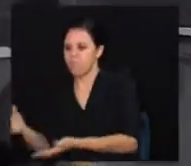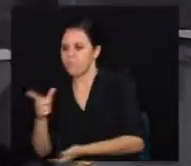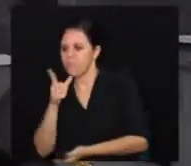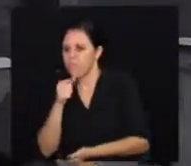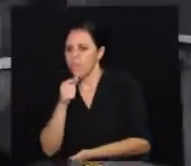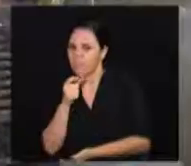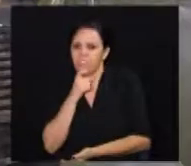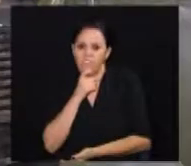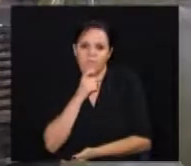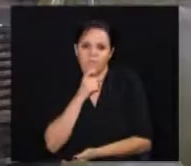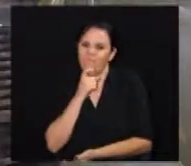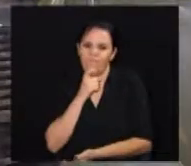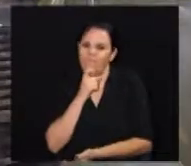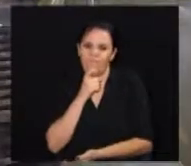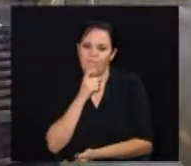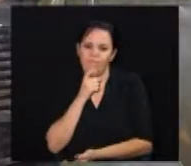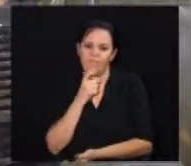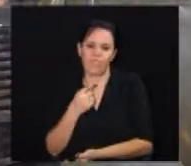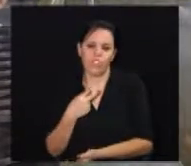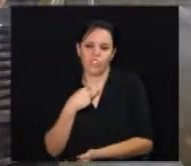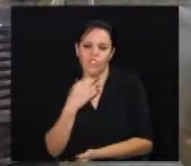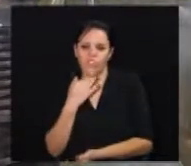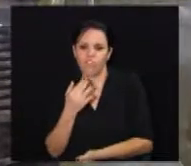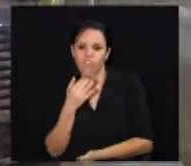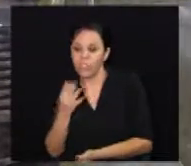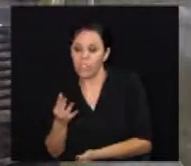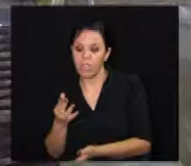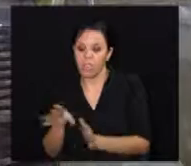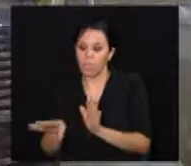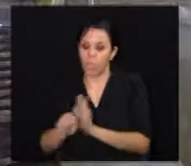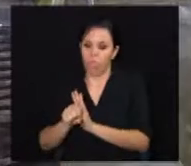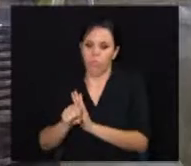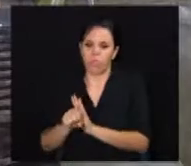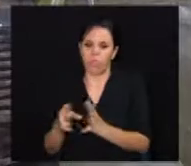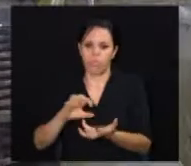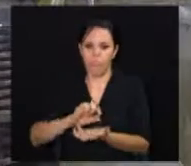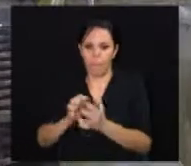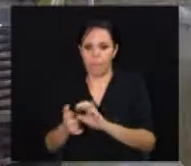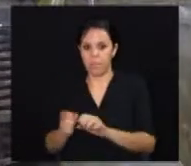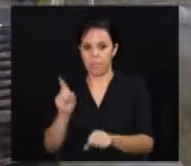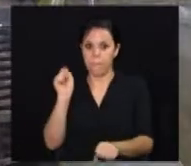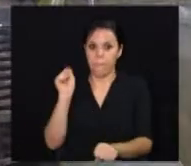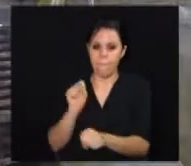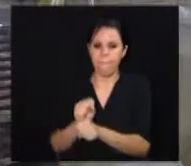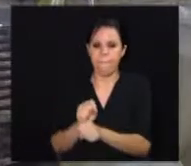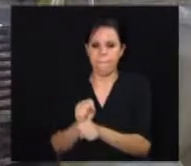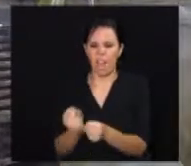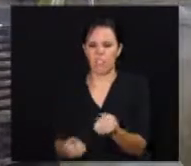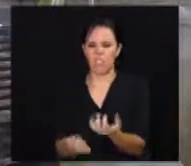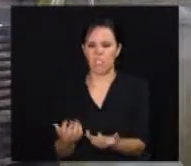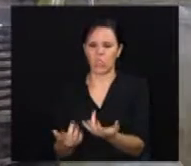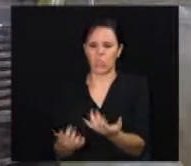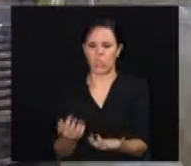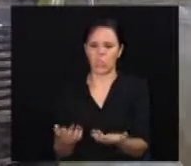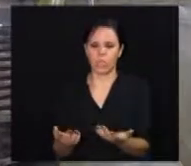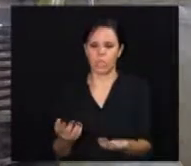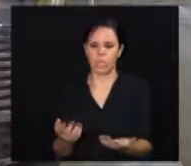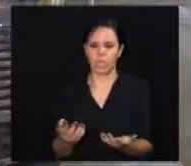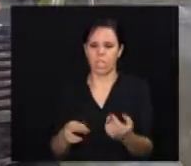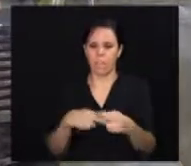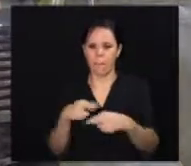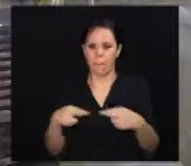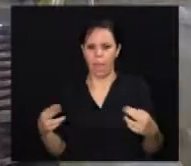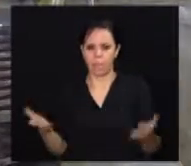Na verdade, esse processo não é para não grudar a massa. Esse processo seria para parar o cozimento da massa, né?